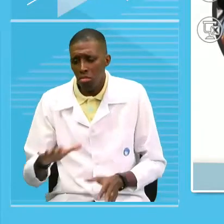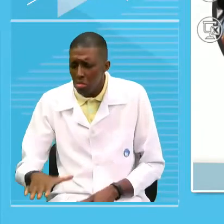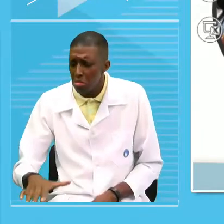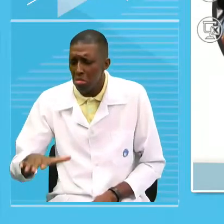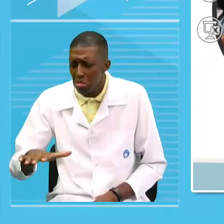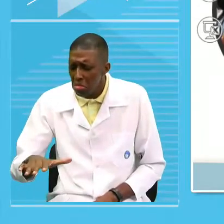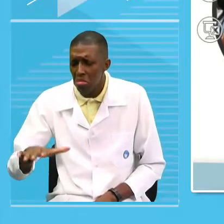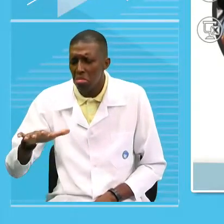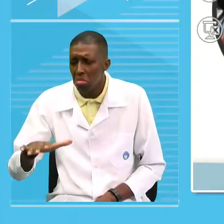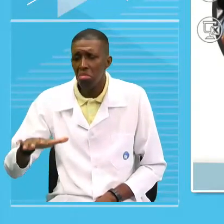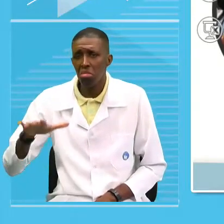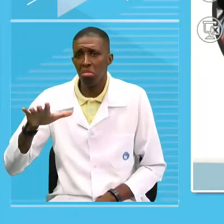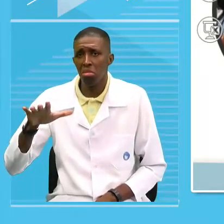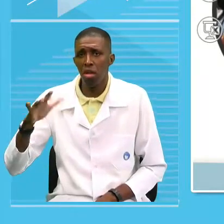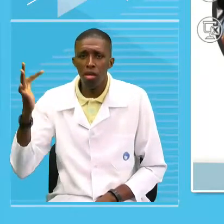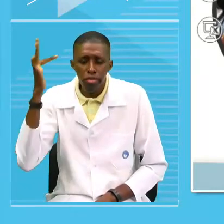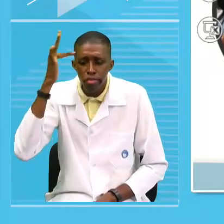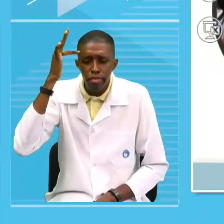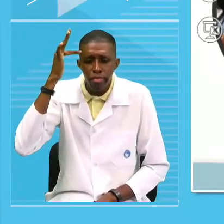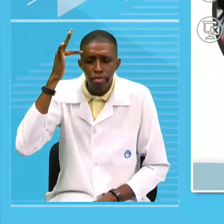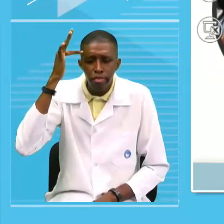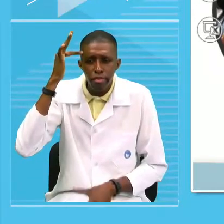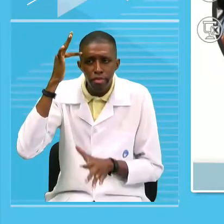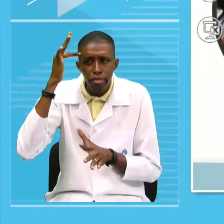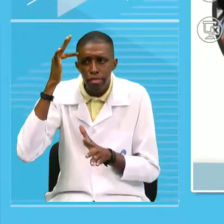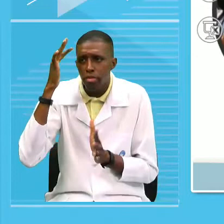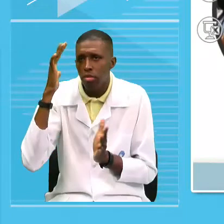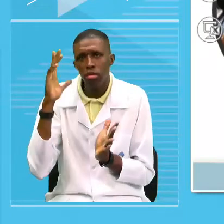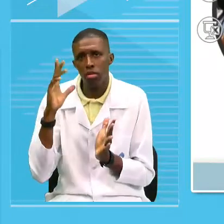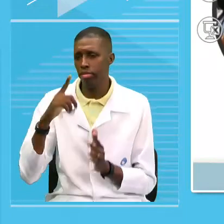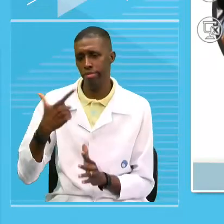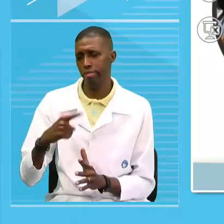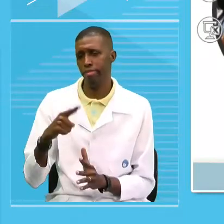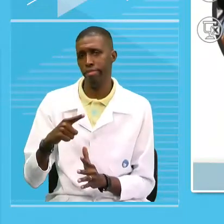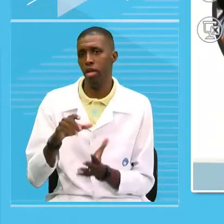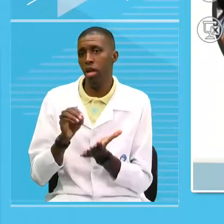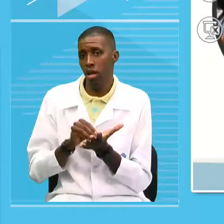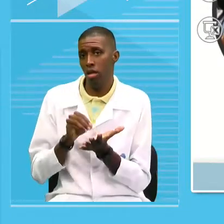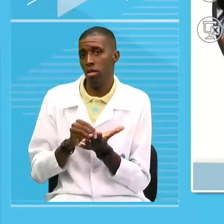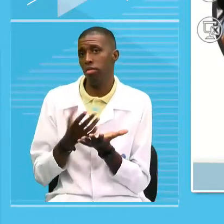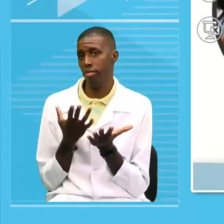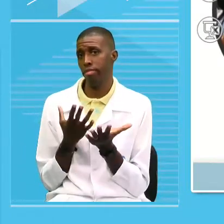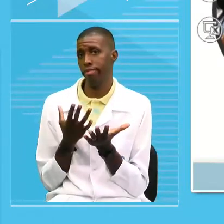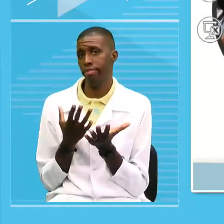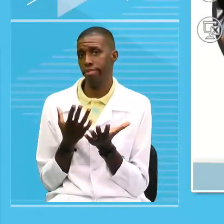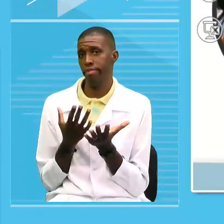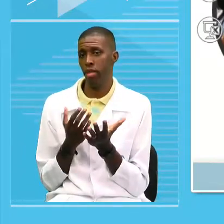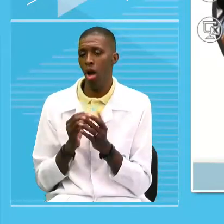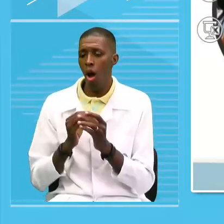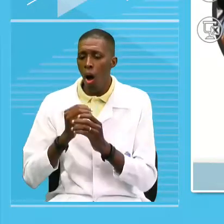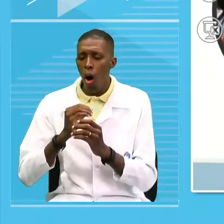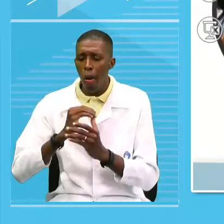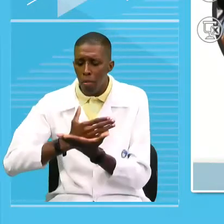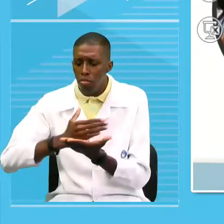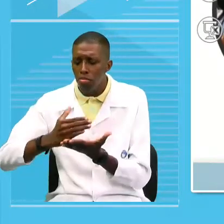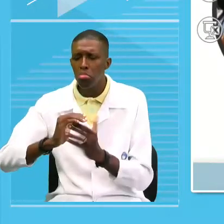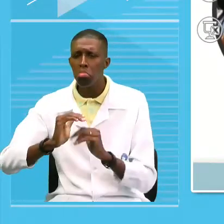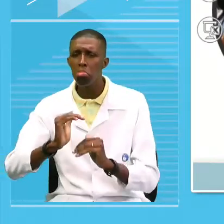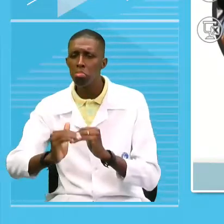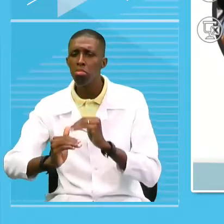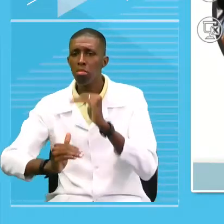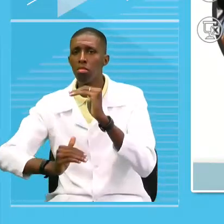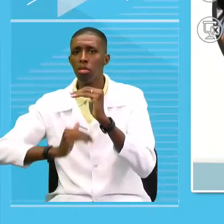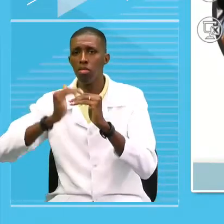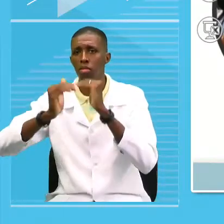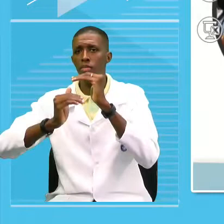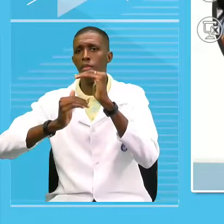né quando é uma criança gente o ser humano tem muito aquele sentimento da individualidade você já viram